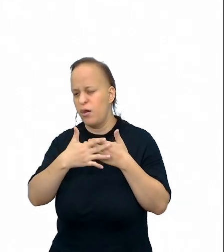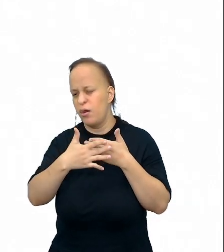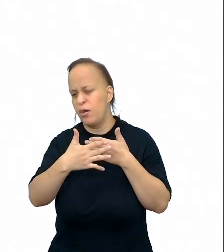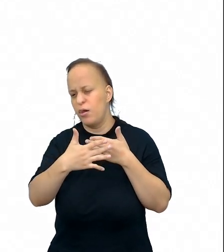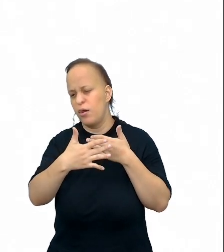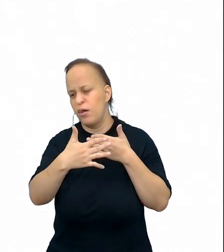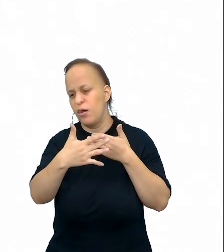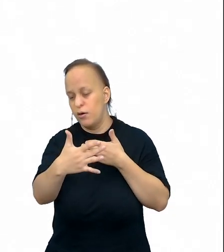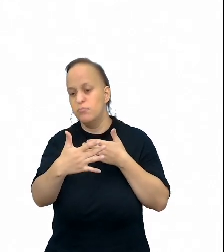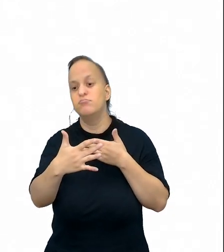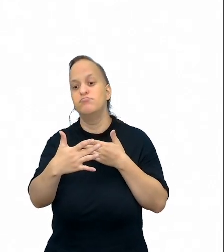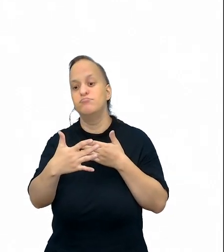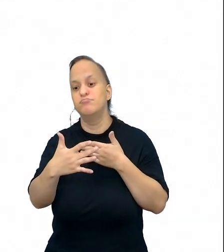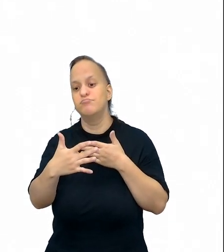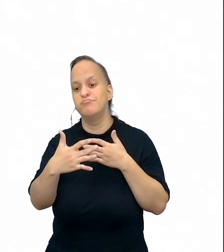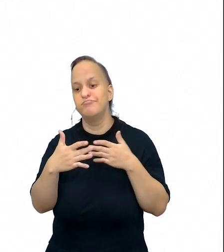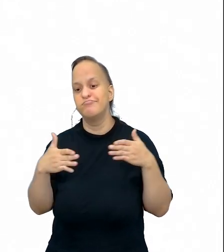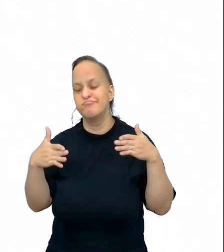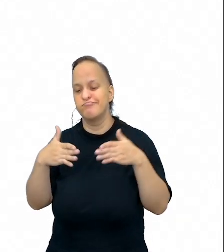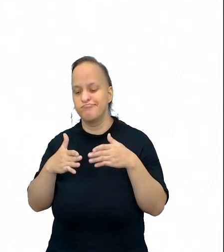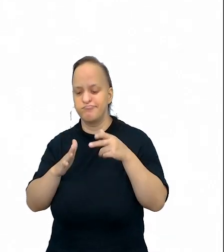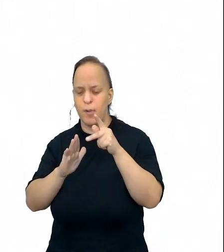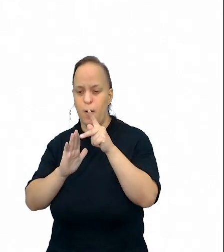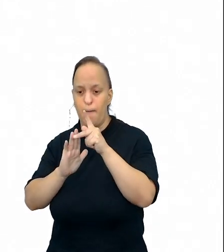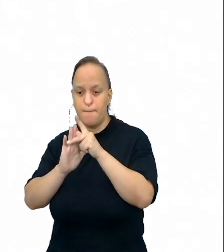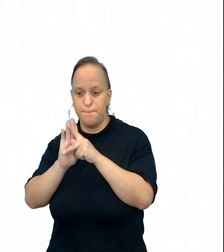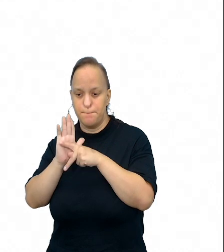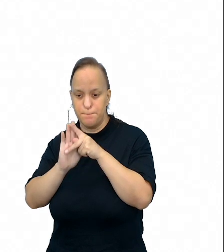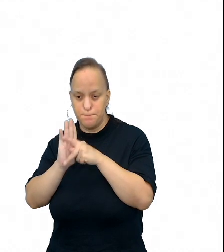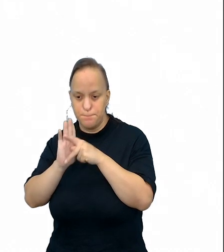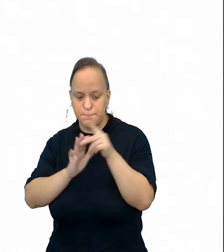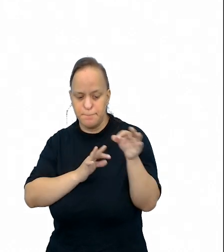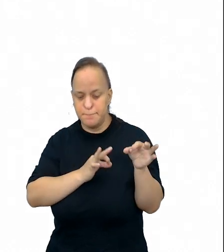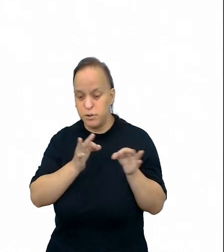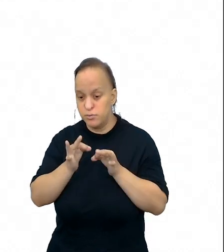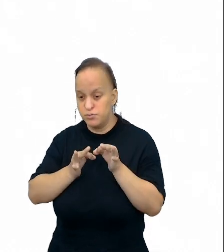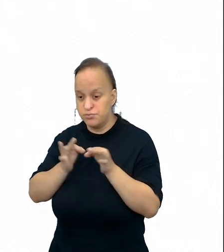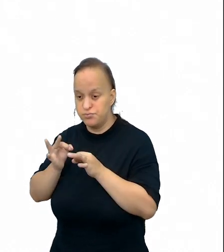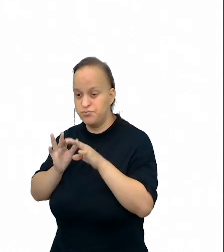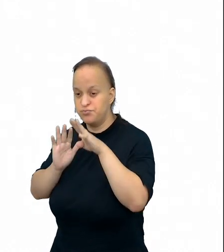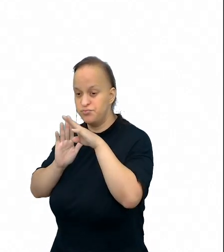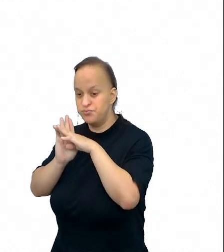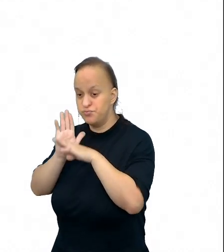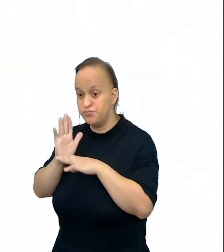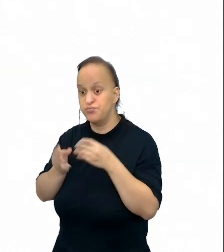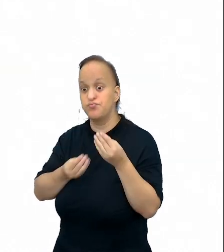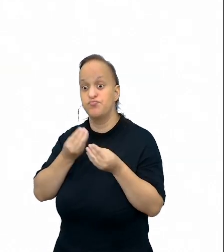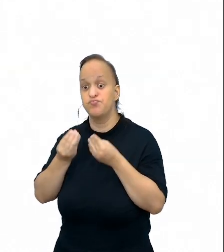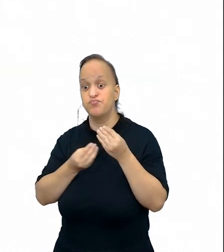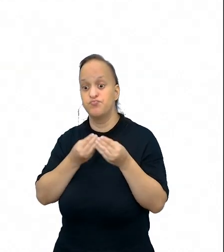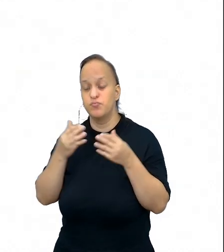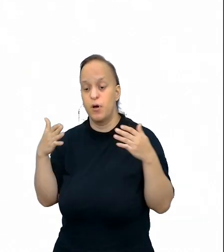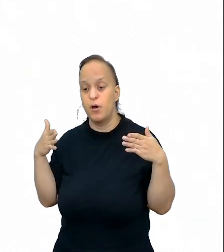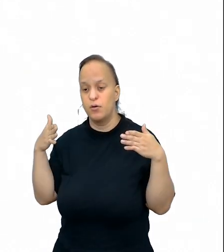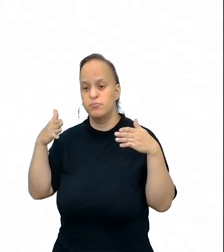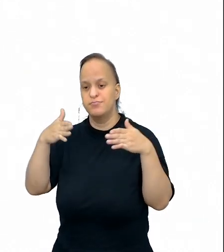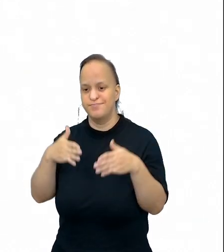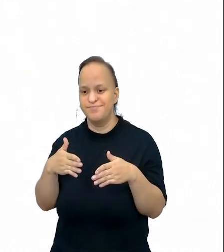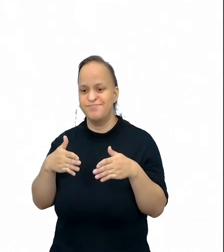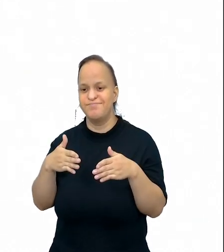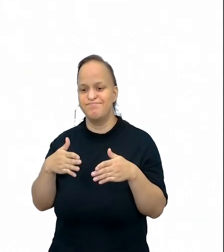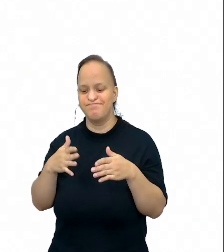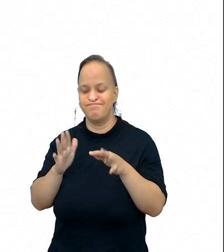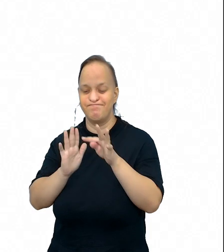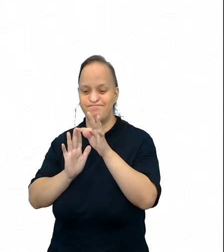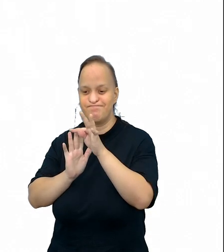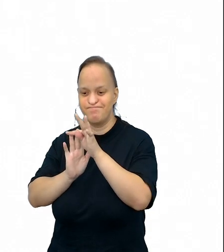seu planejamento, na roteirização do seu plano, para poder desenvolver, então, o seu